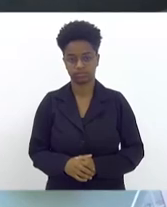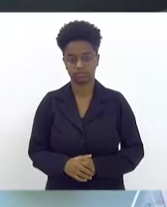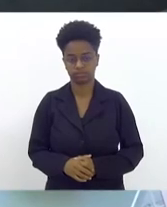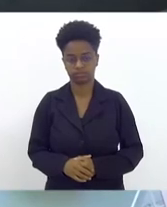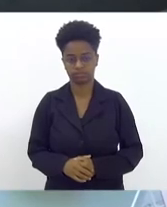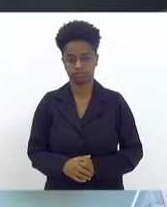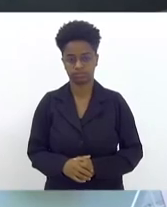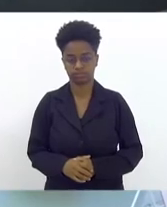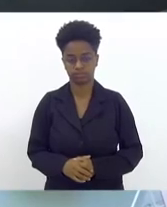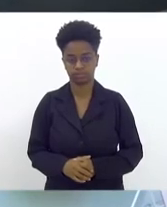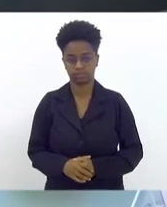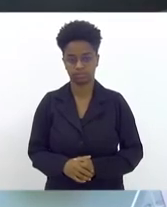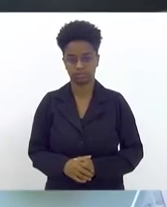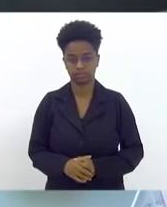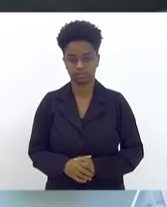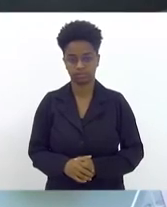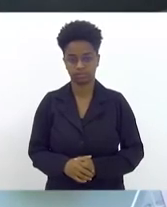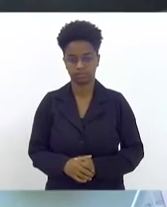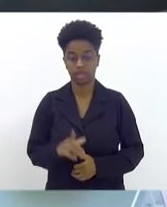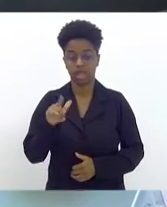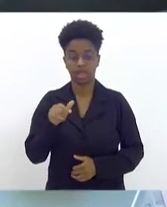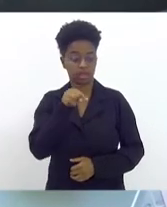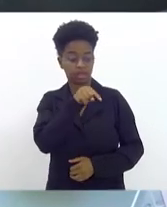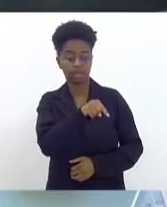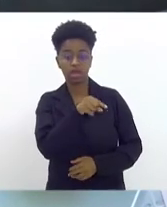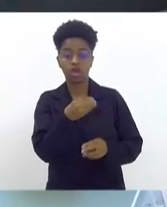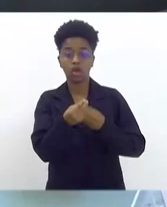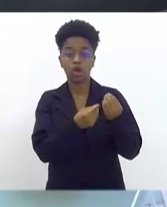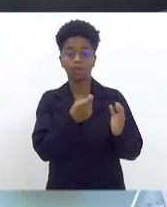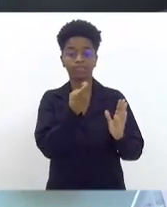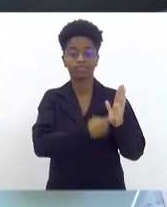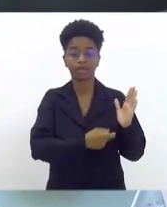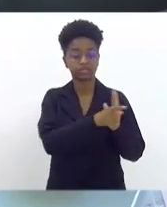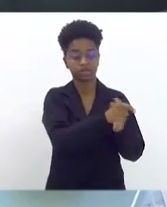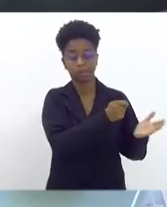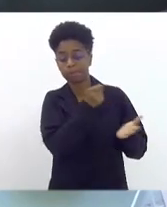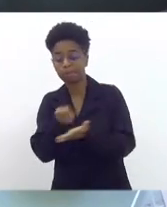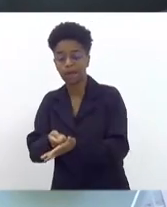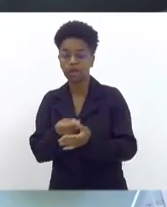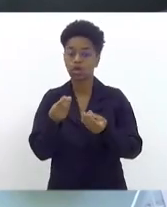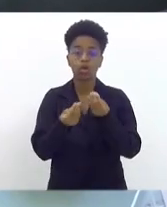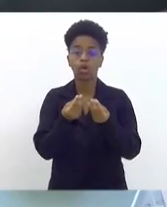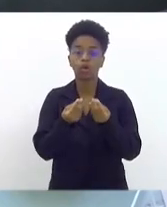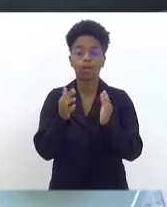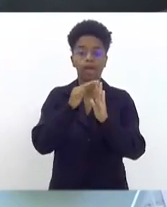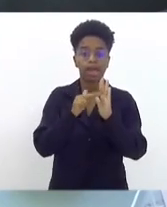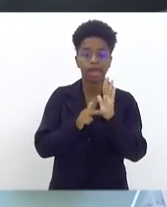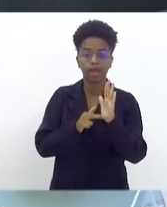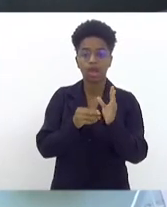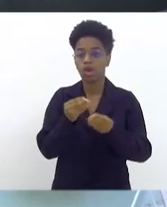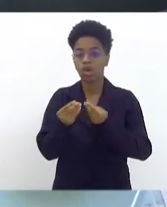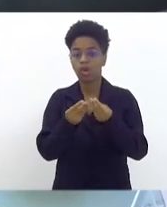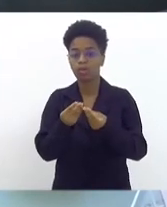é a questão justamente do lado contrário. Como é que essas taxas são cobradas? Qual o parâmetro para a cobrança